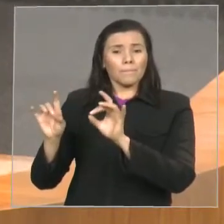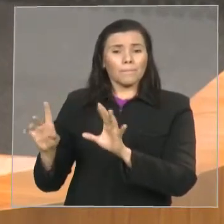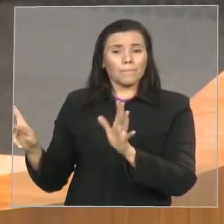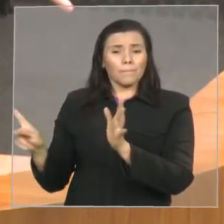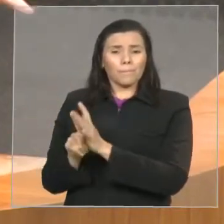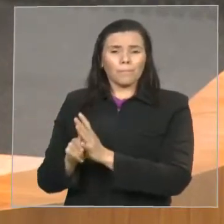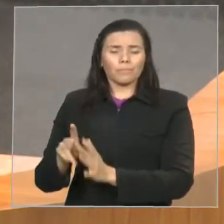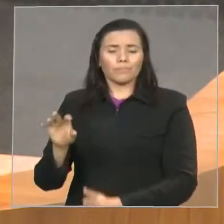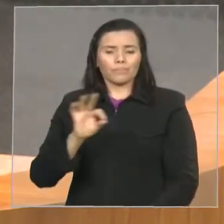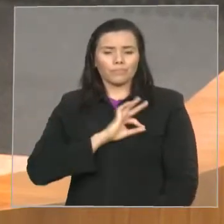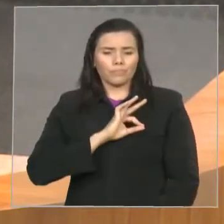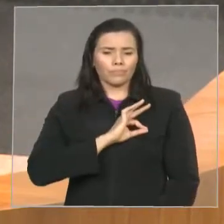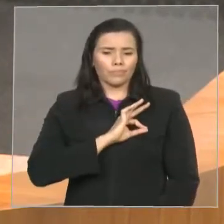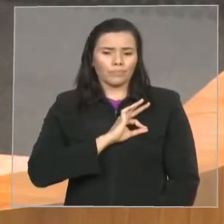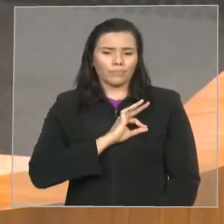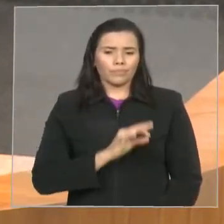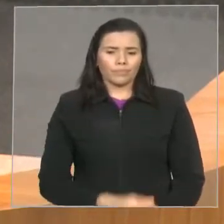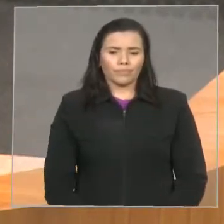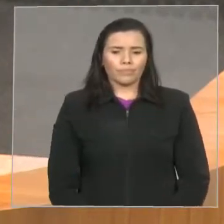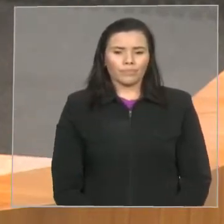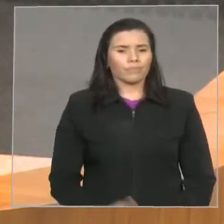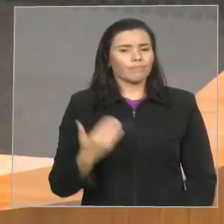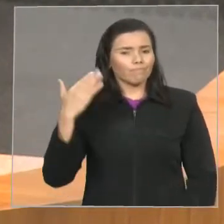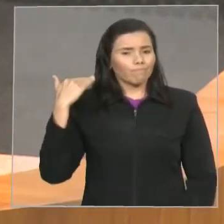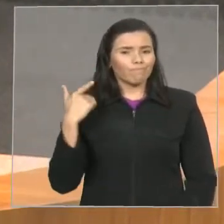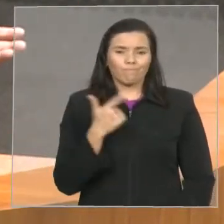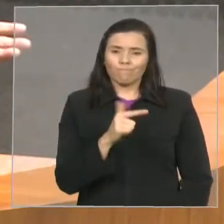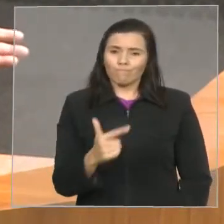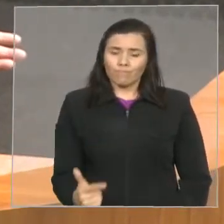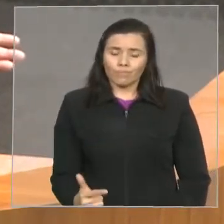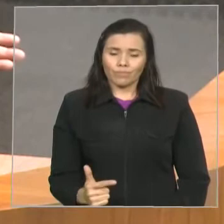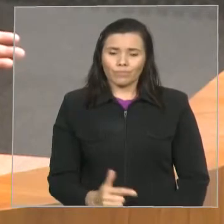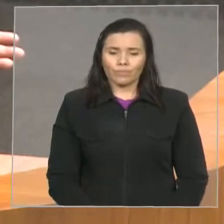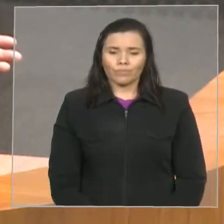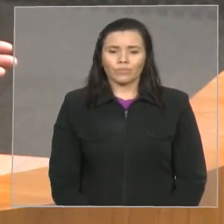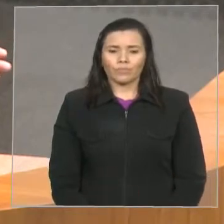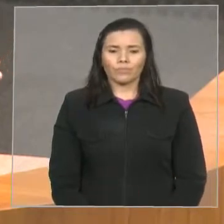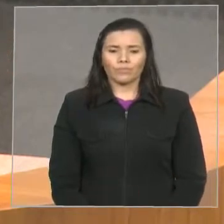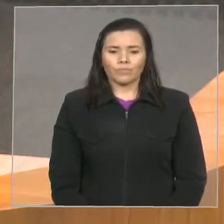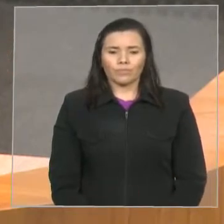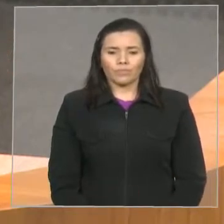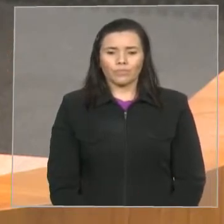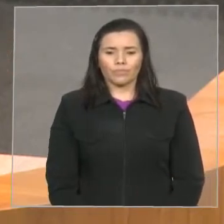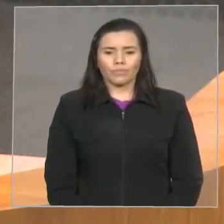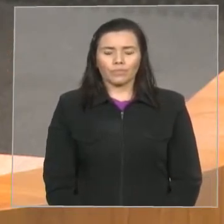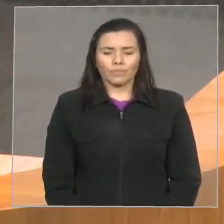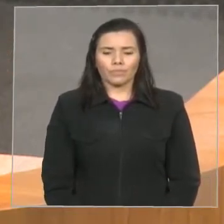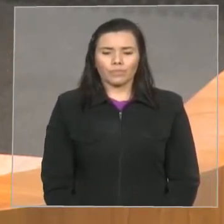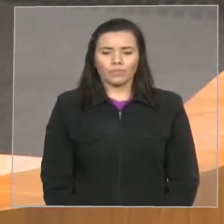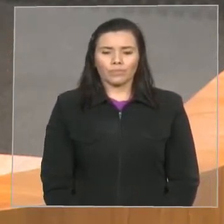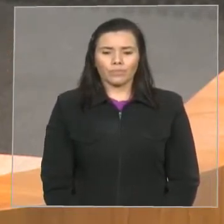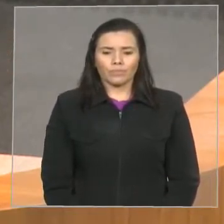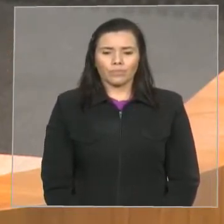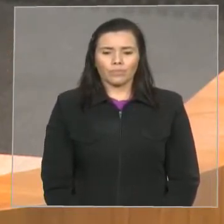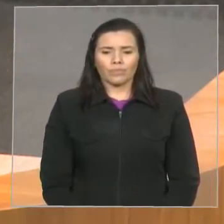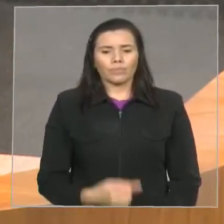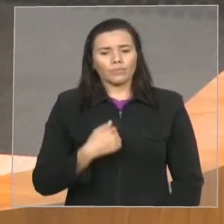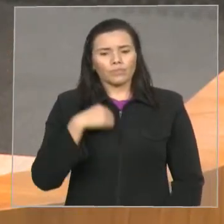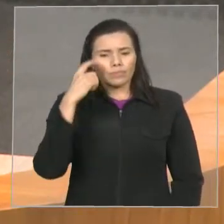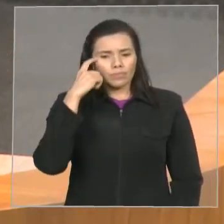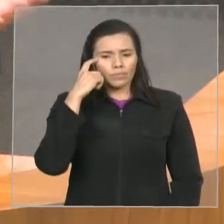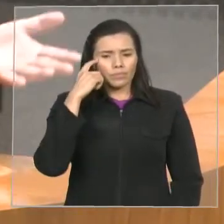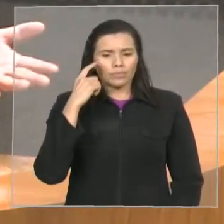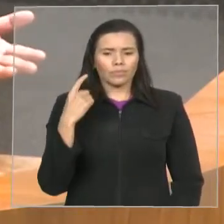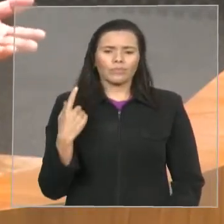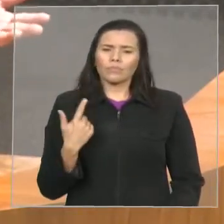penal ali dentro da instituição, que não tinha. Então, ali, pelo que eu sei, não tem nenhuma instrução